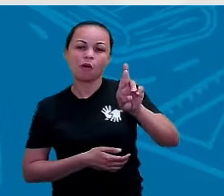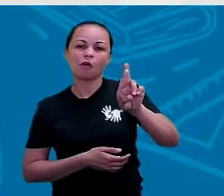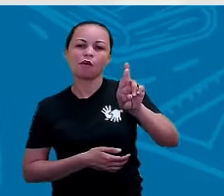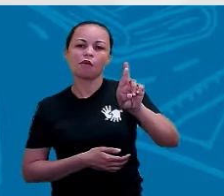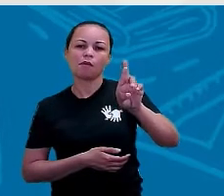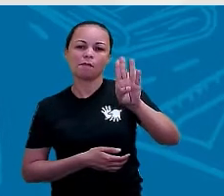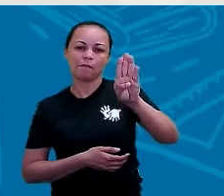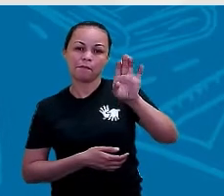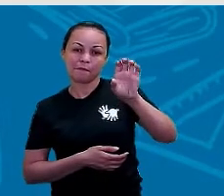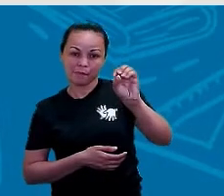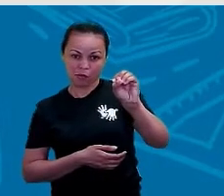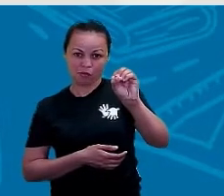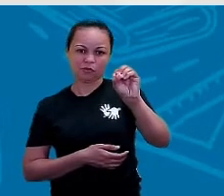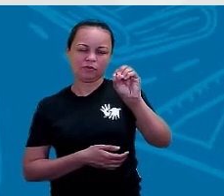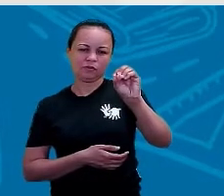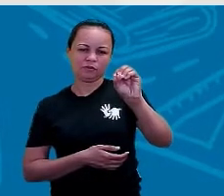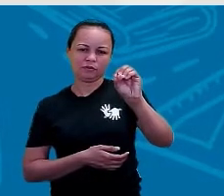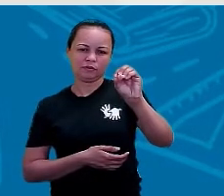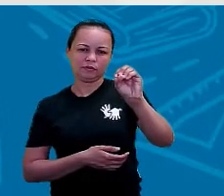Bo.